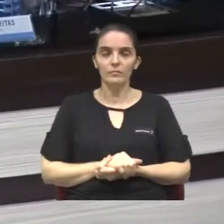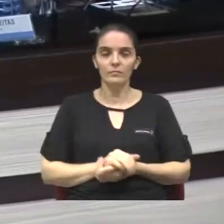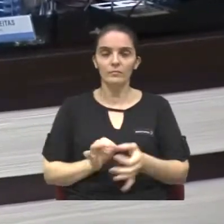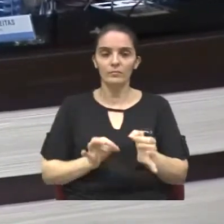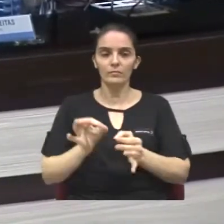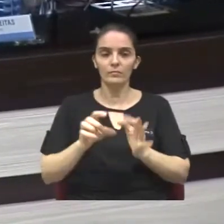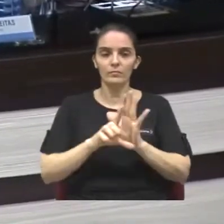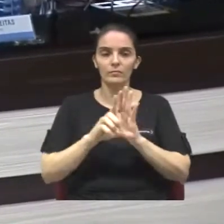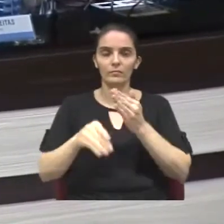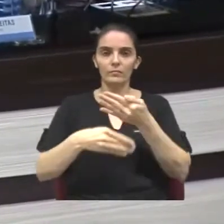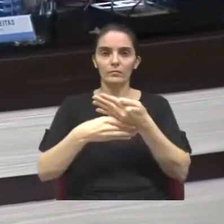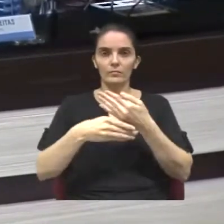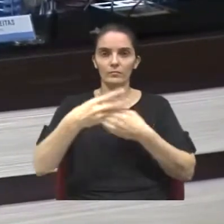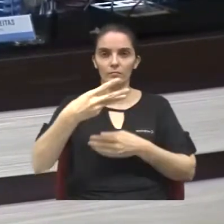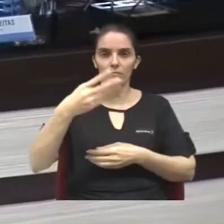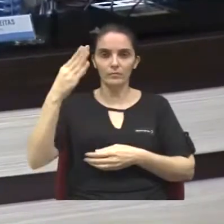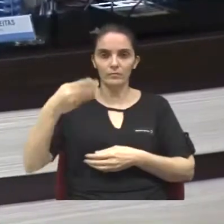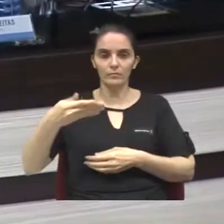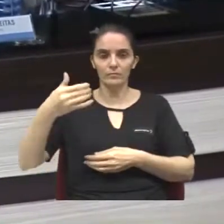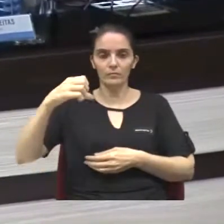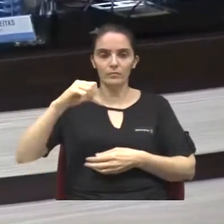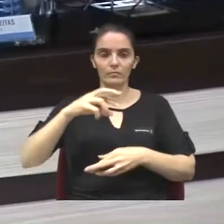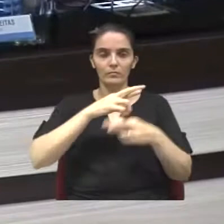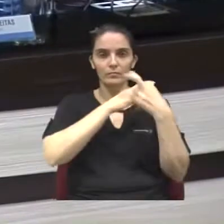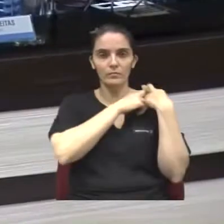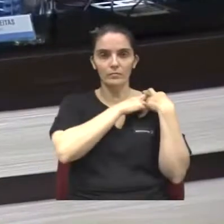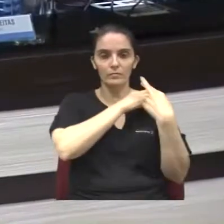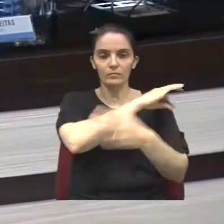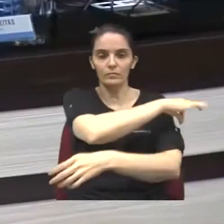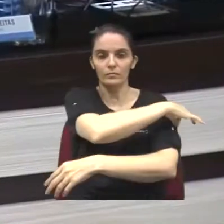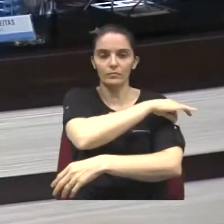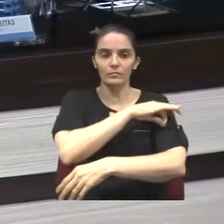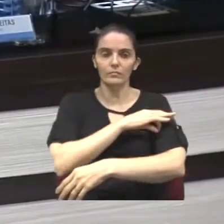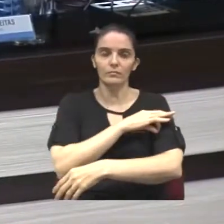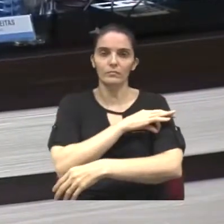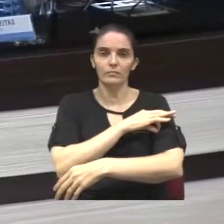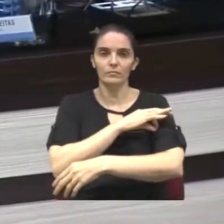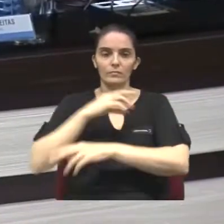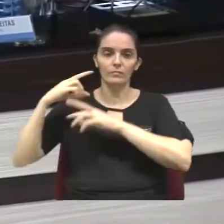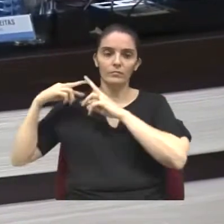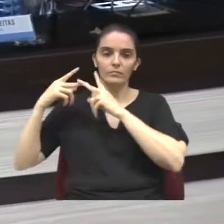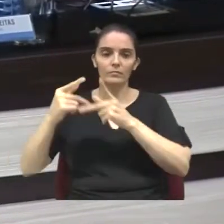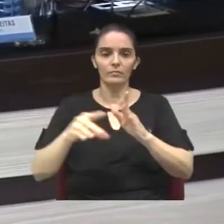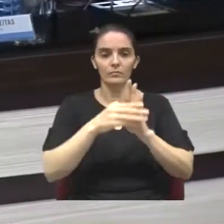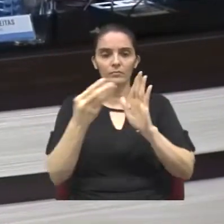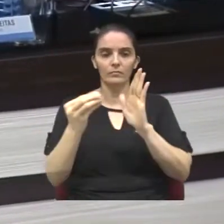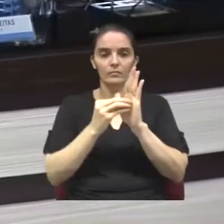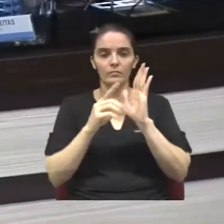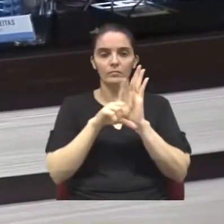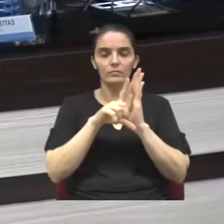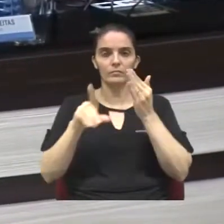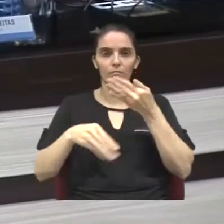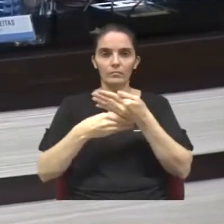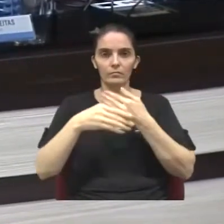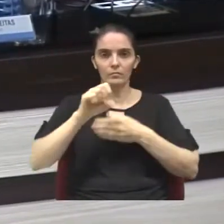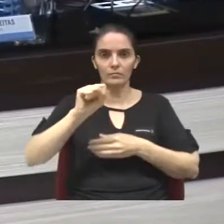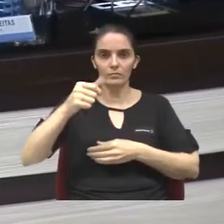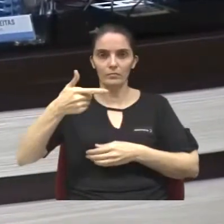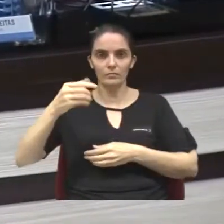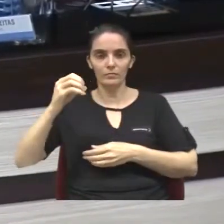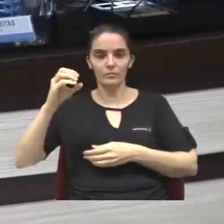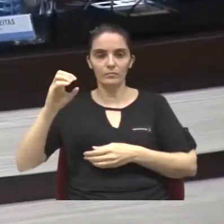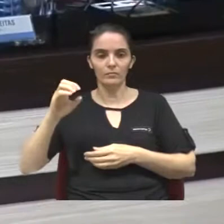Projeto de lei complementar número 3/19, de autoria do excelentíssimo senhor prefeito municipal, que alteram dispositivos da lei complementar